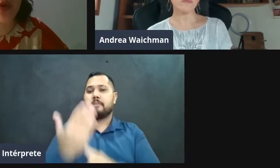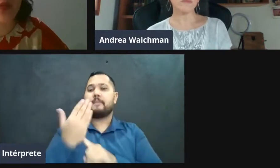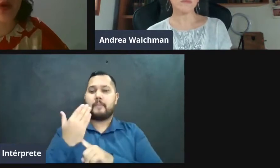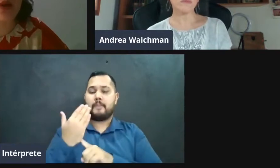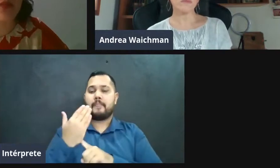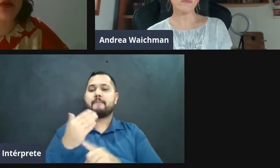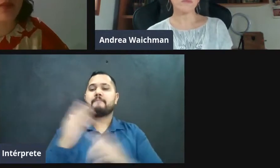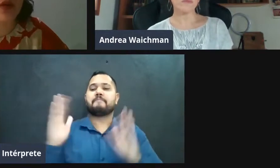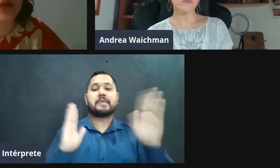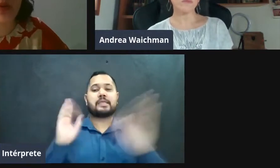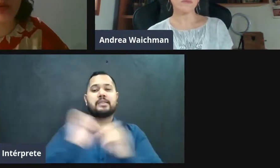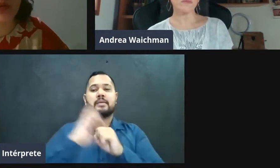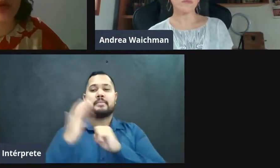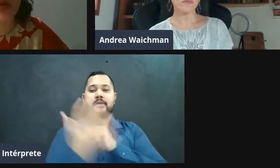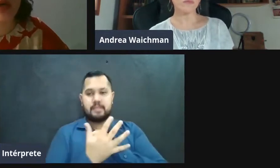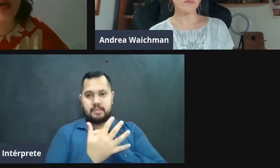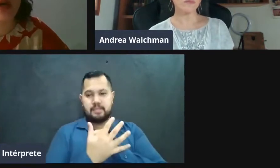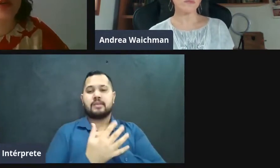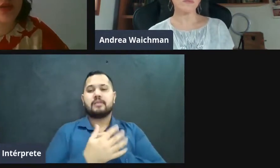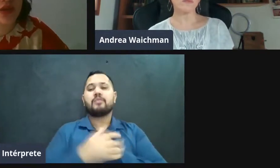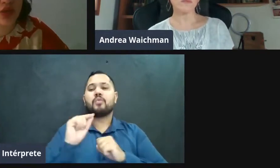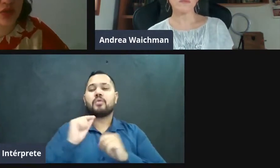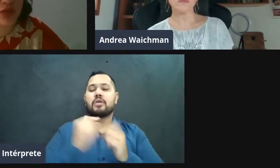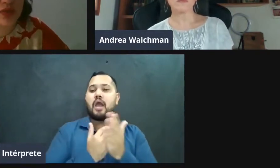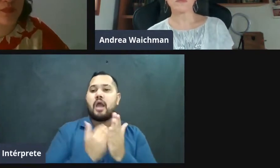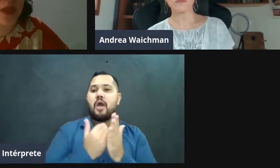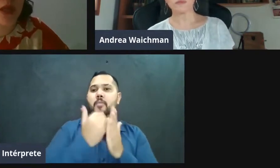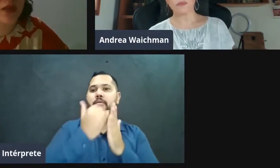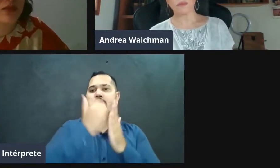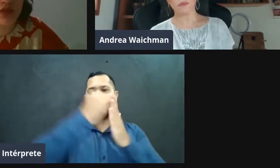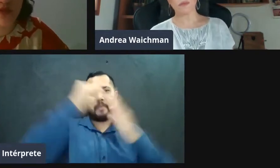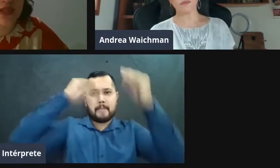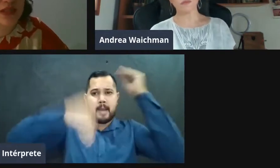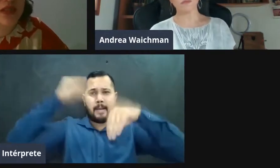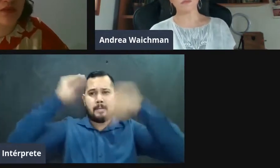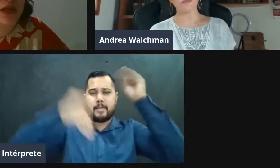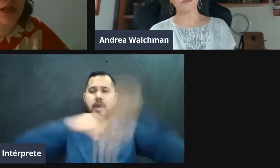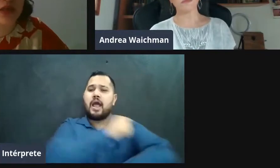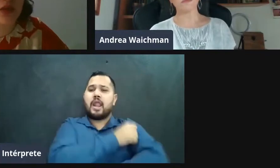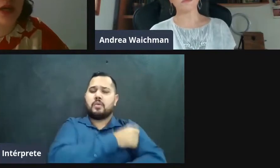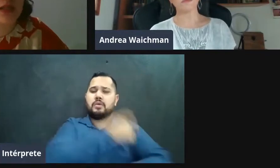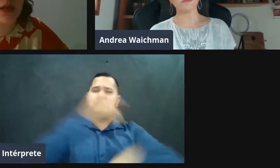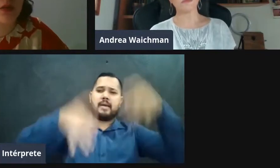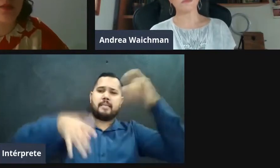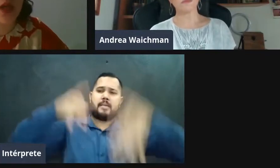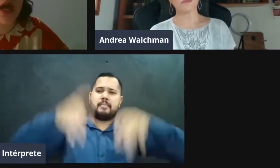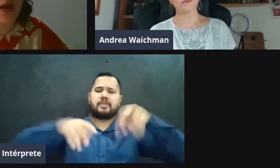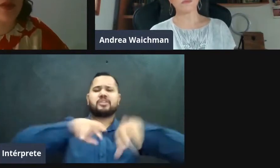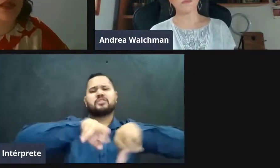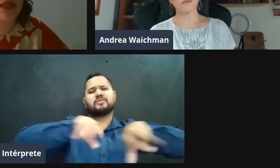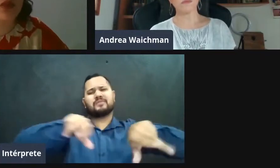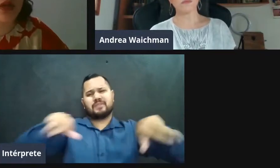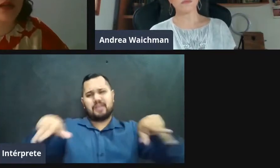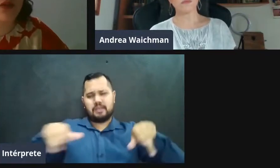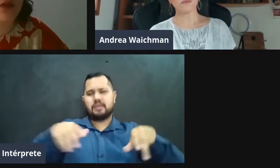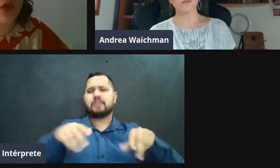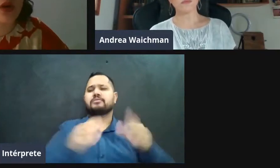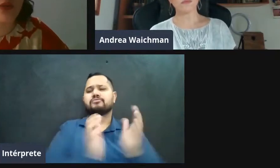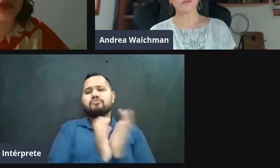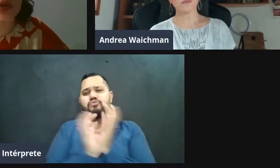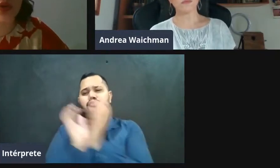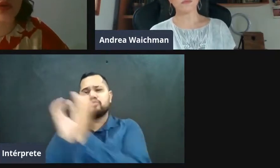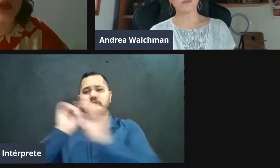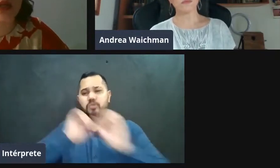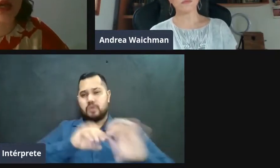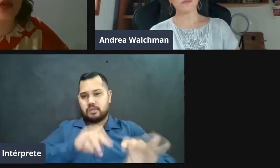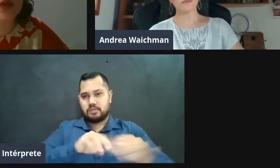pandemia agravou o problema do abandono dos estudos em diversas esferas da educação. A pesquisa do